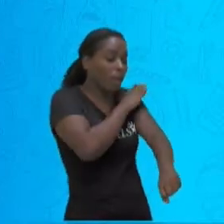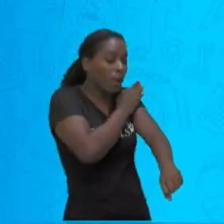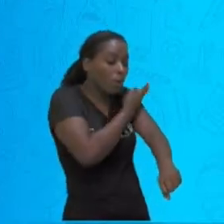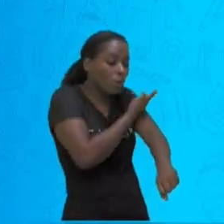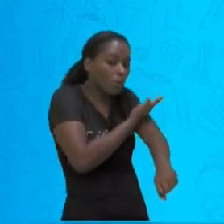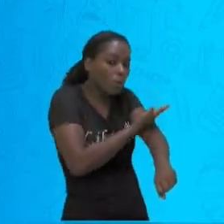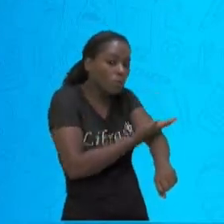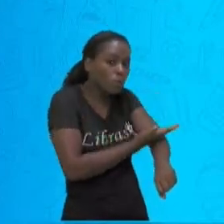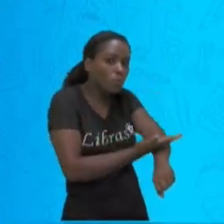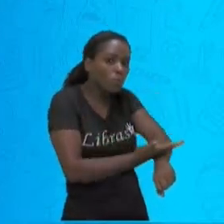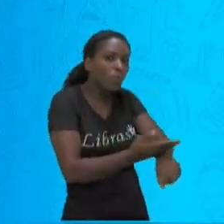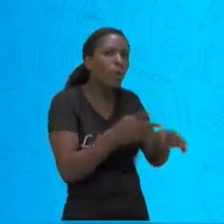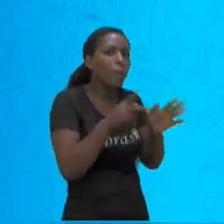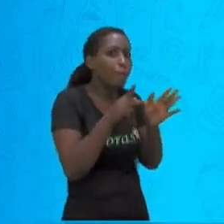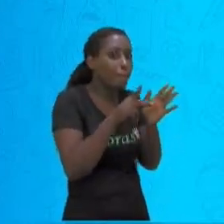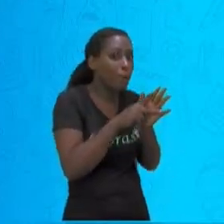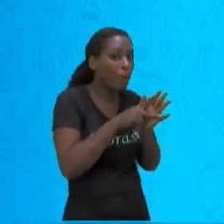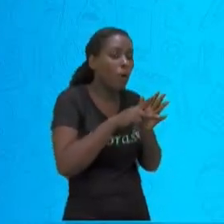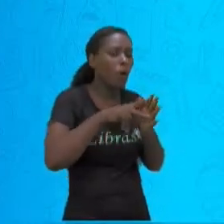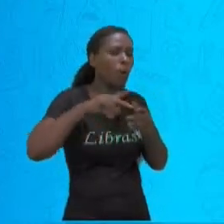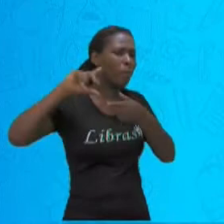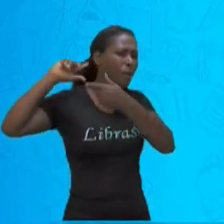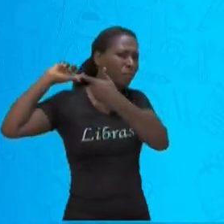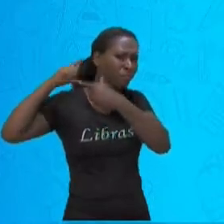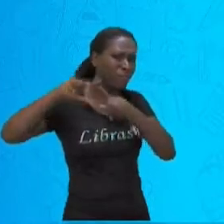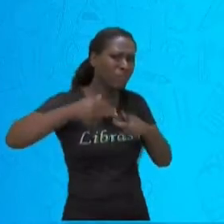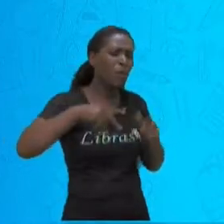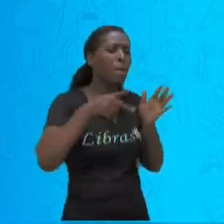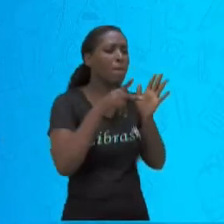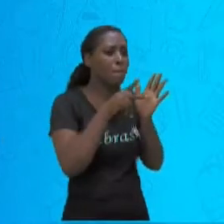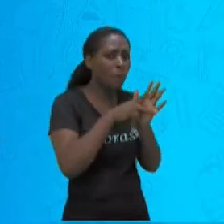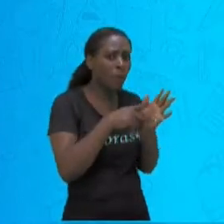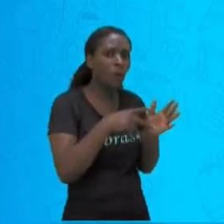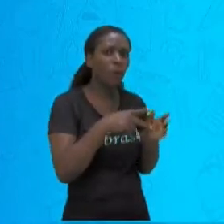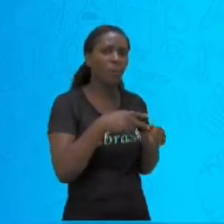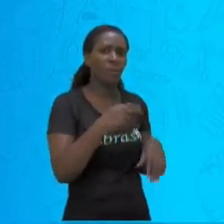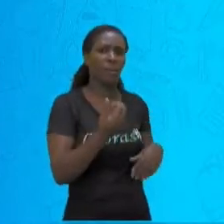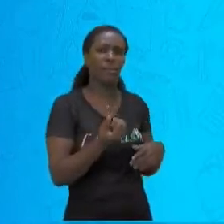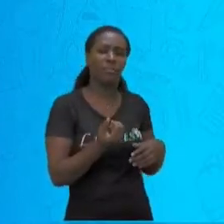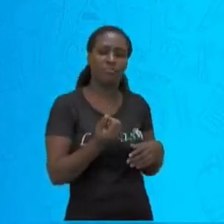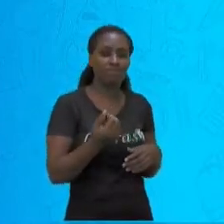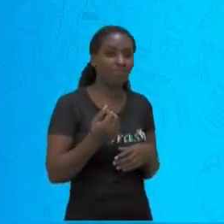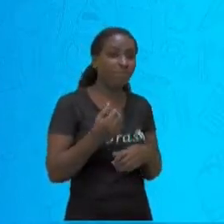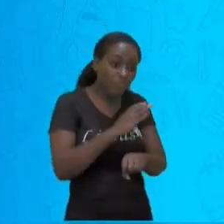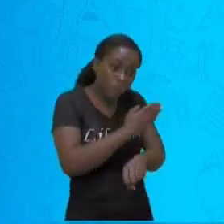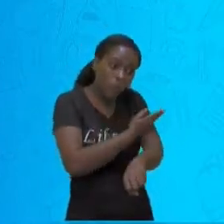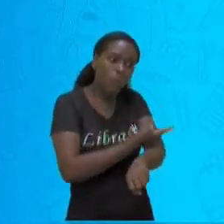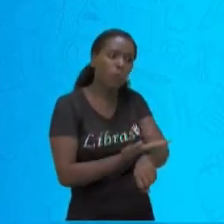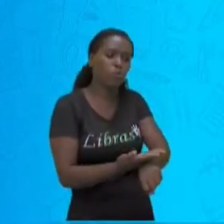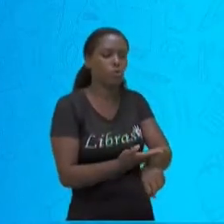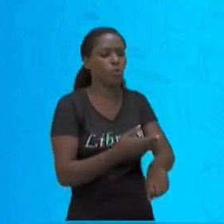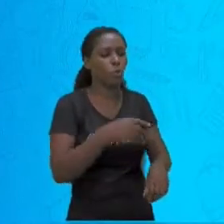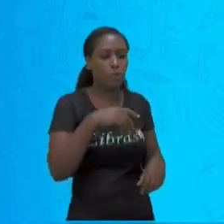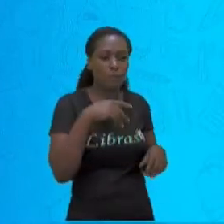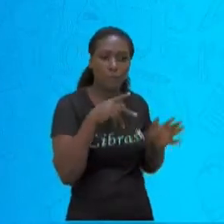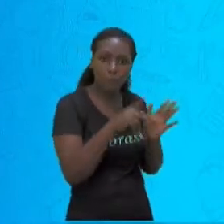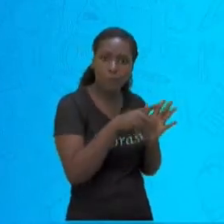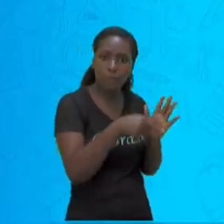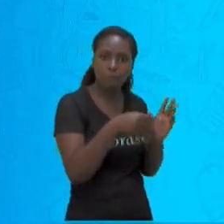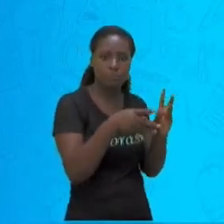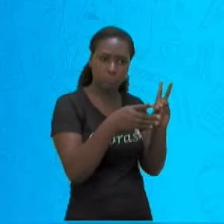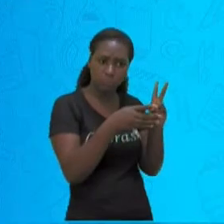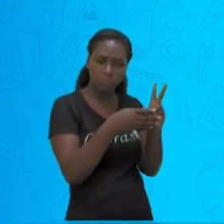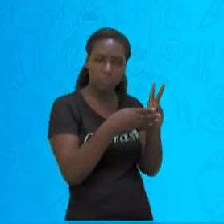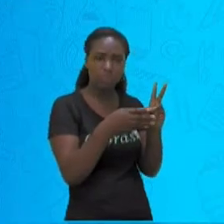de poderes, sua cadeia de relacionamentos, certo? Que